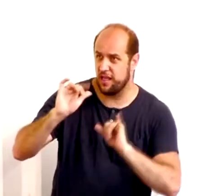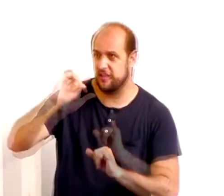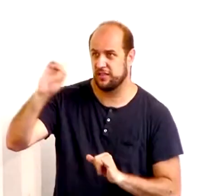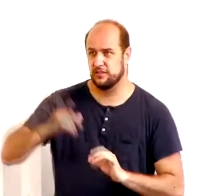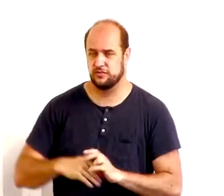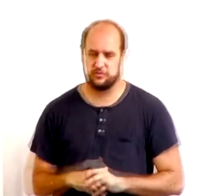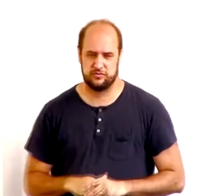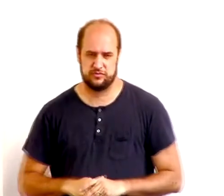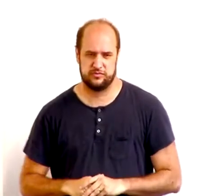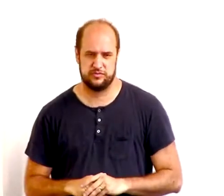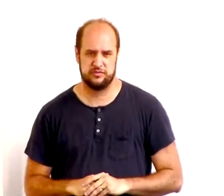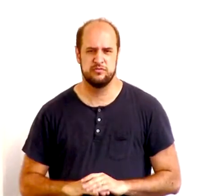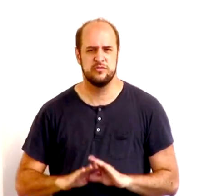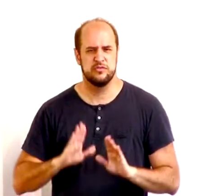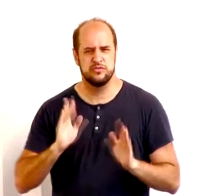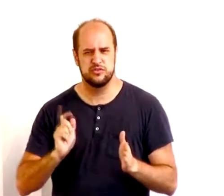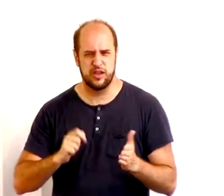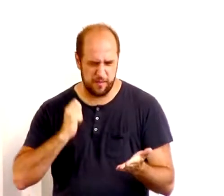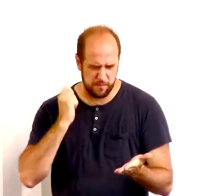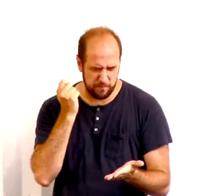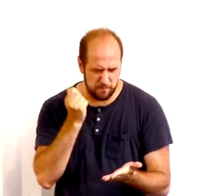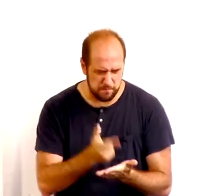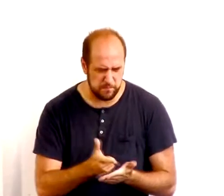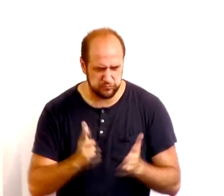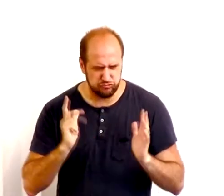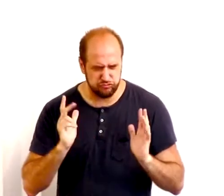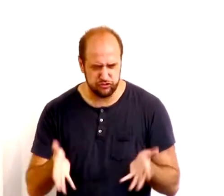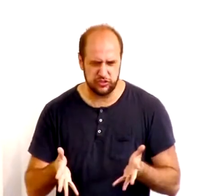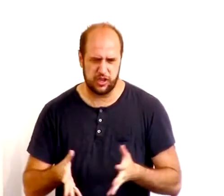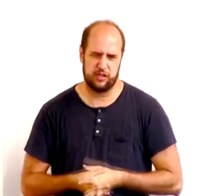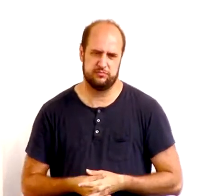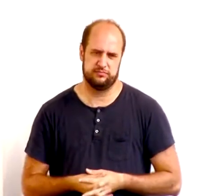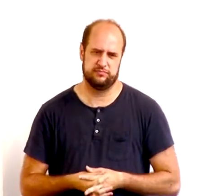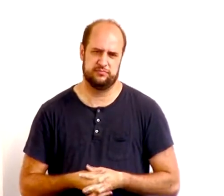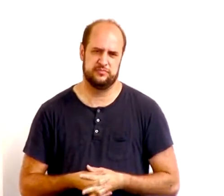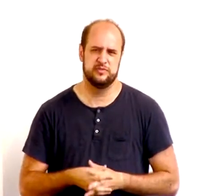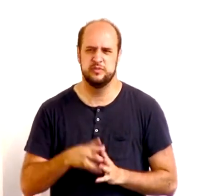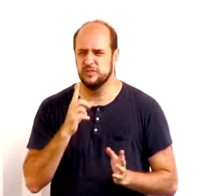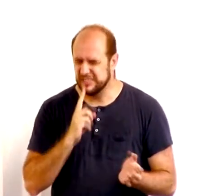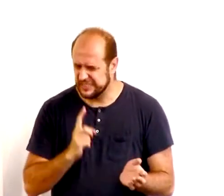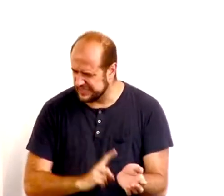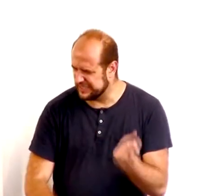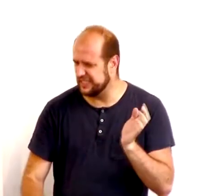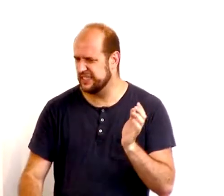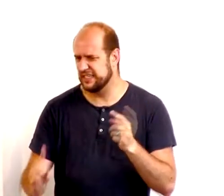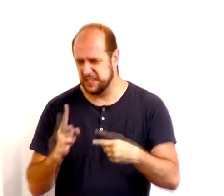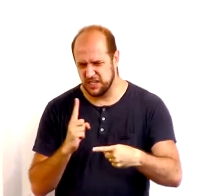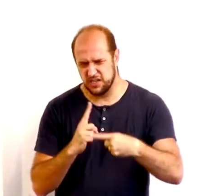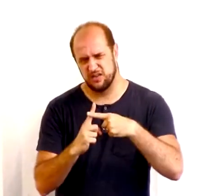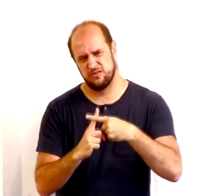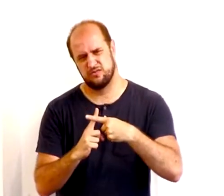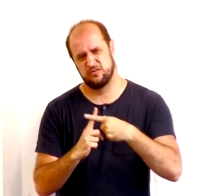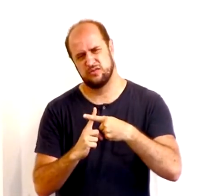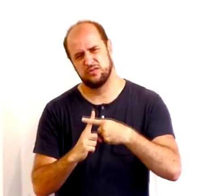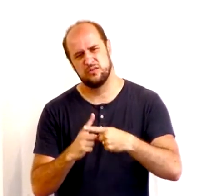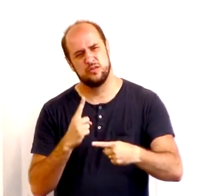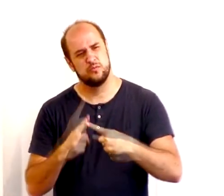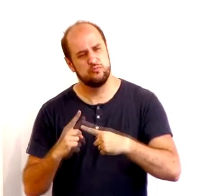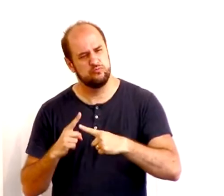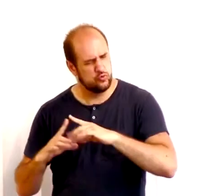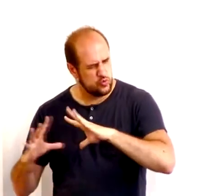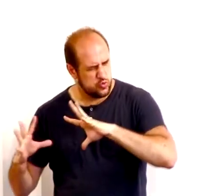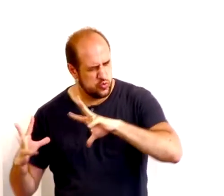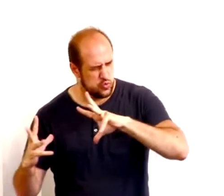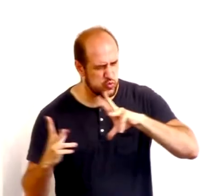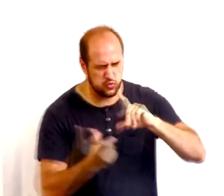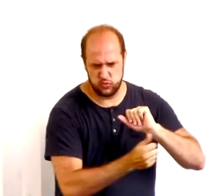fui comprado, ou seja, o preço era o sangue na cruz, e porque tudo isso foi feito